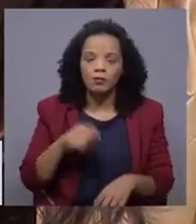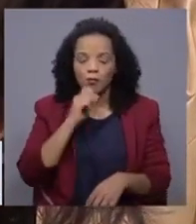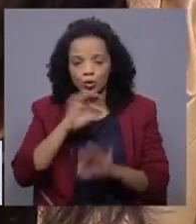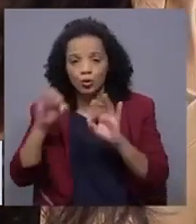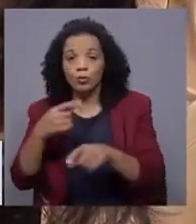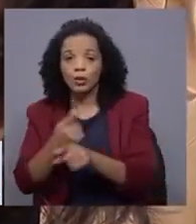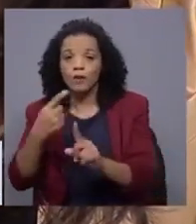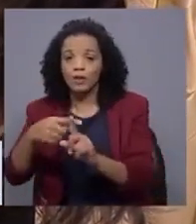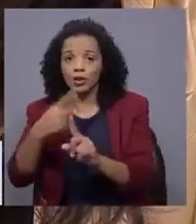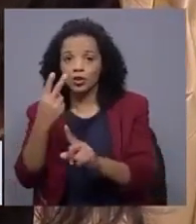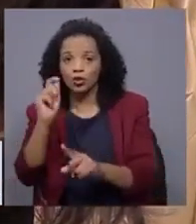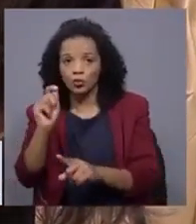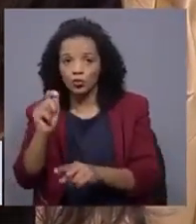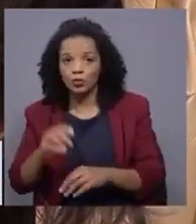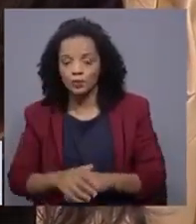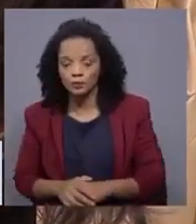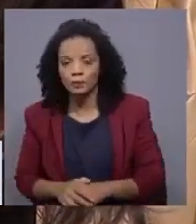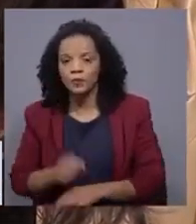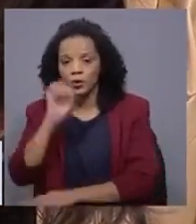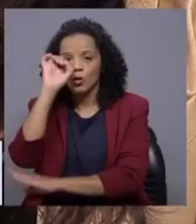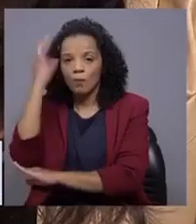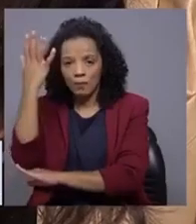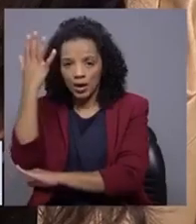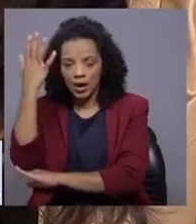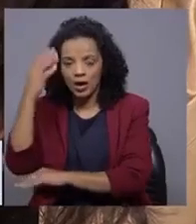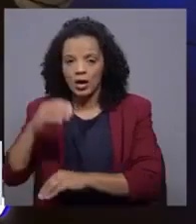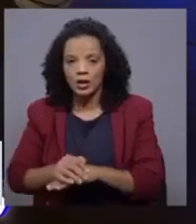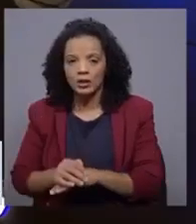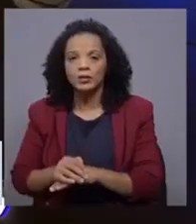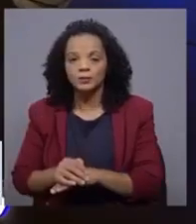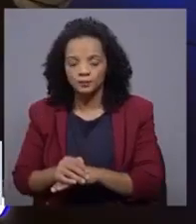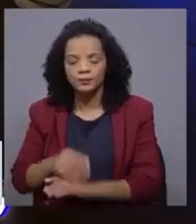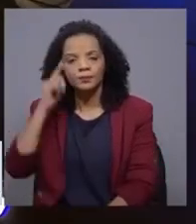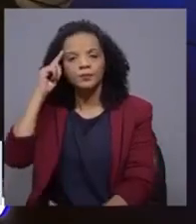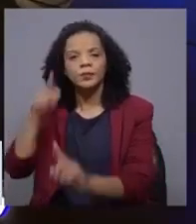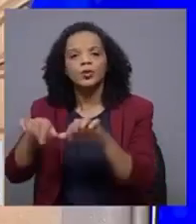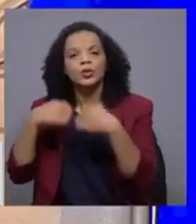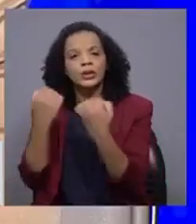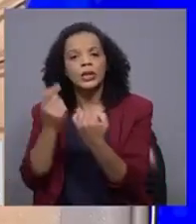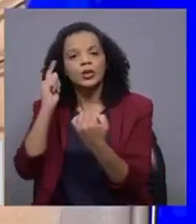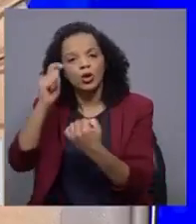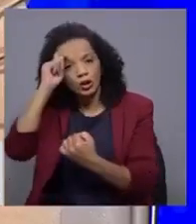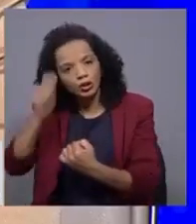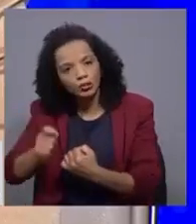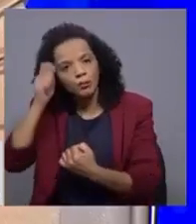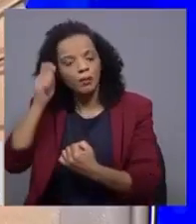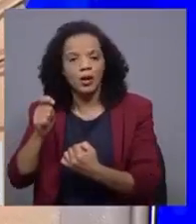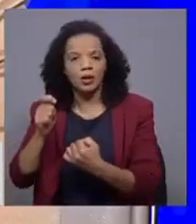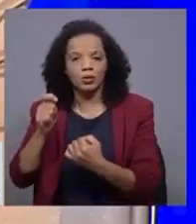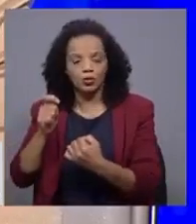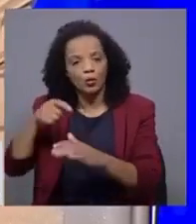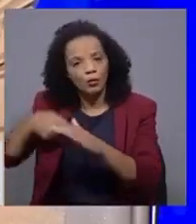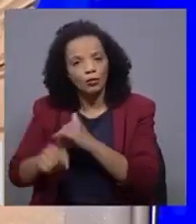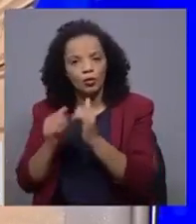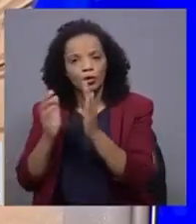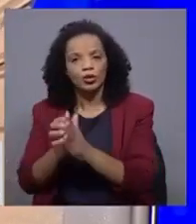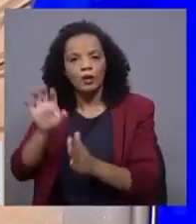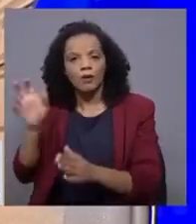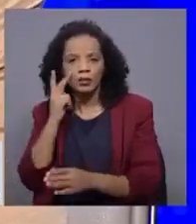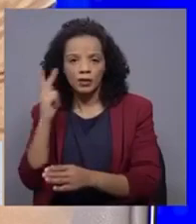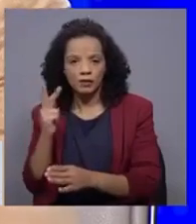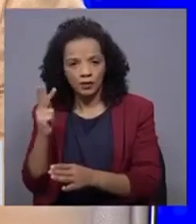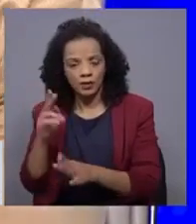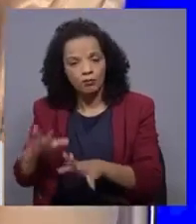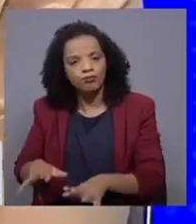Francisco, me deixar concluir. Está com vantagem de 2 minutos. O PAN tem uma visão de sociedade progressista, de respeito profundo por todas as formas de vida,